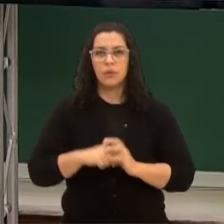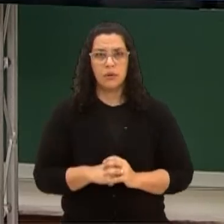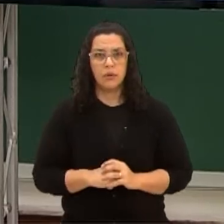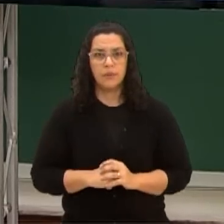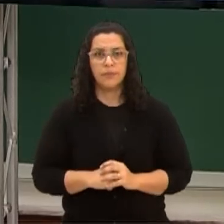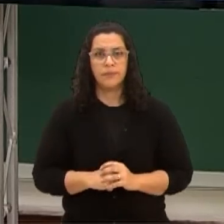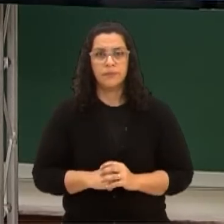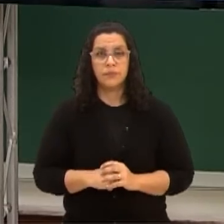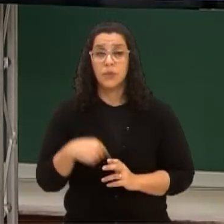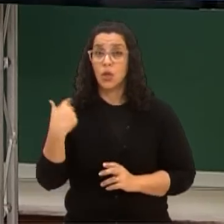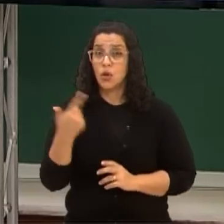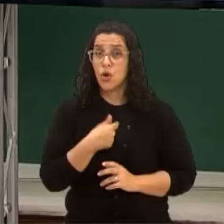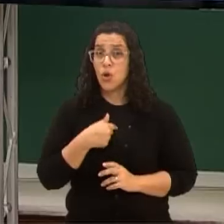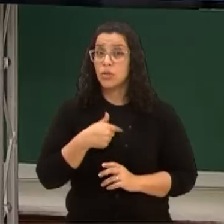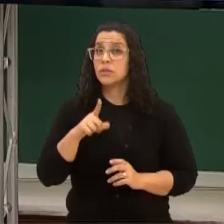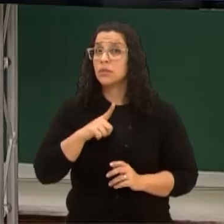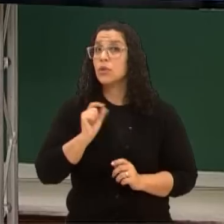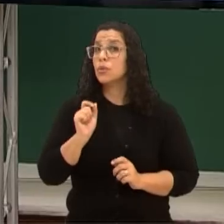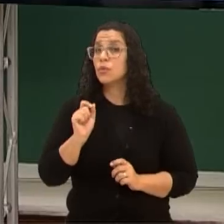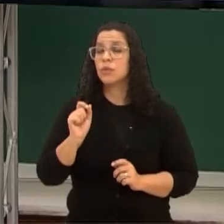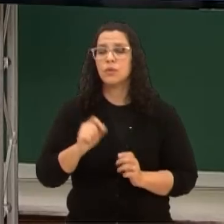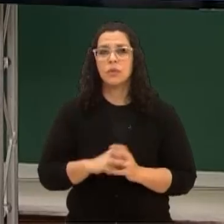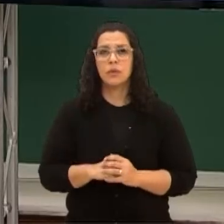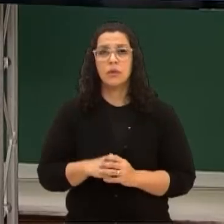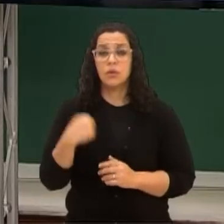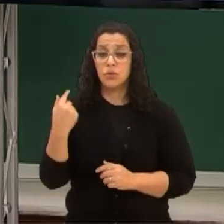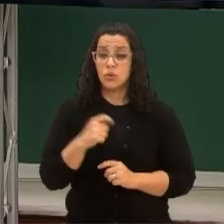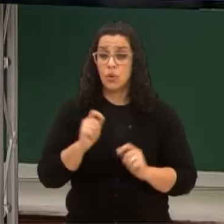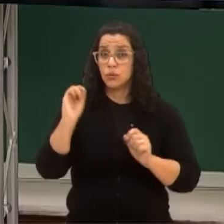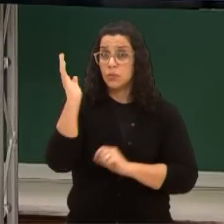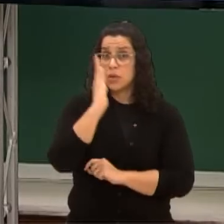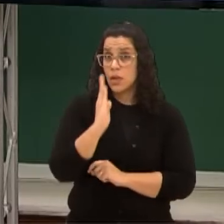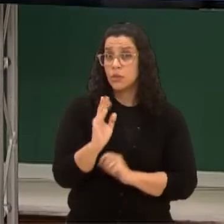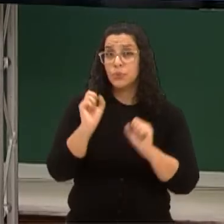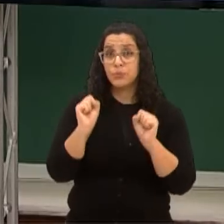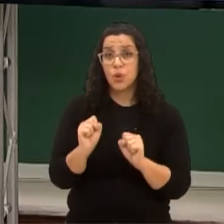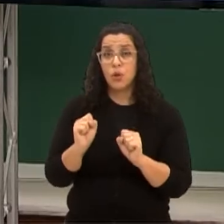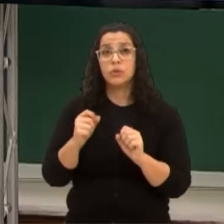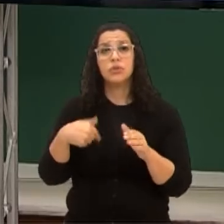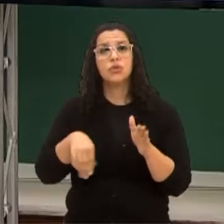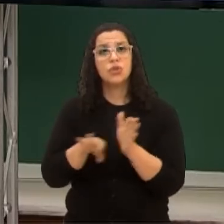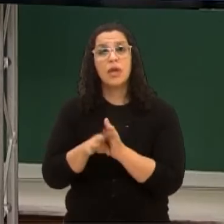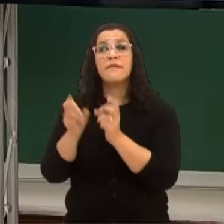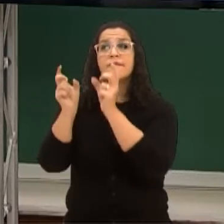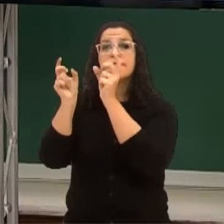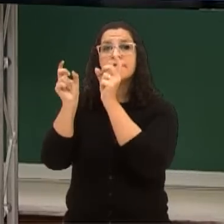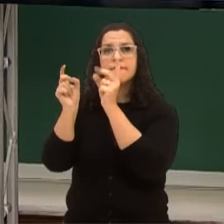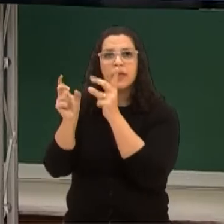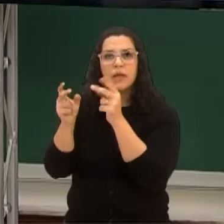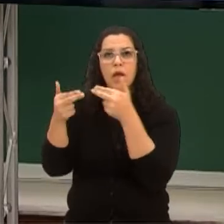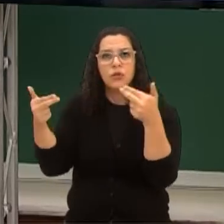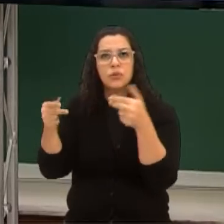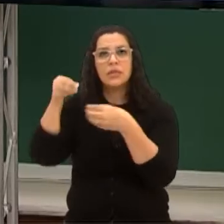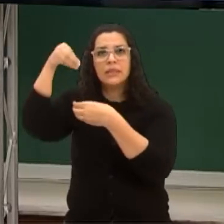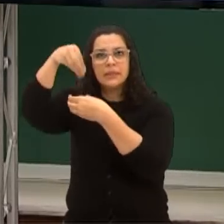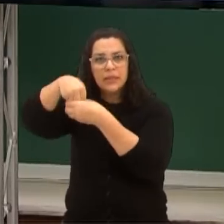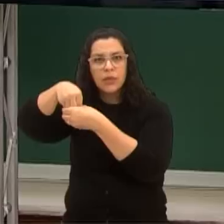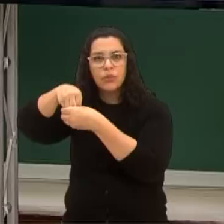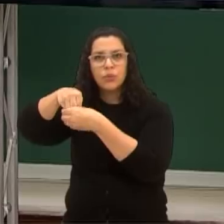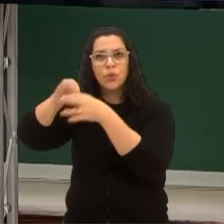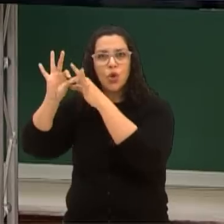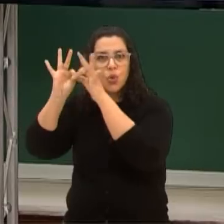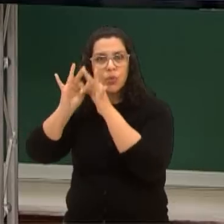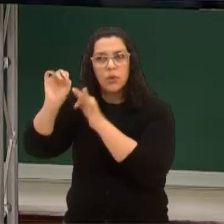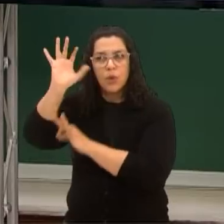A grande consequência seria justamente nós podermos entrar com produtos para que esses